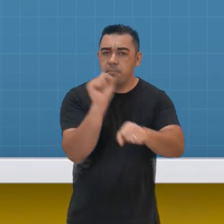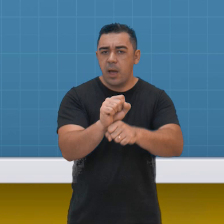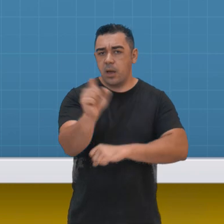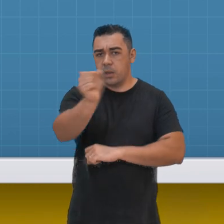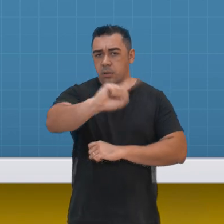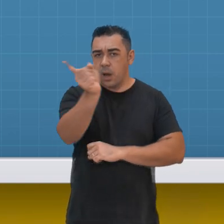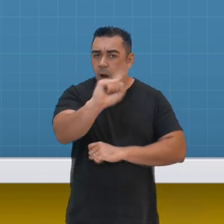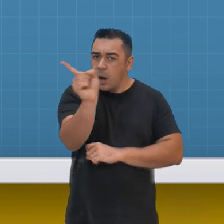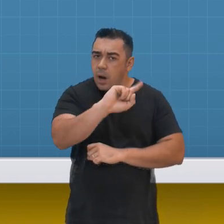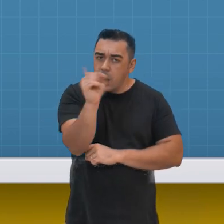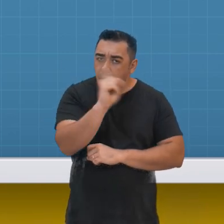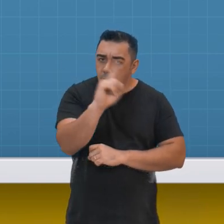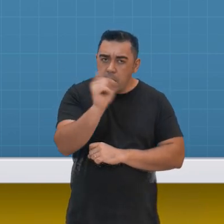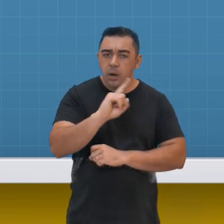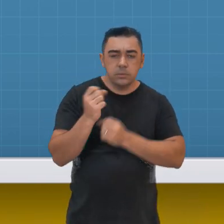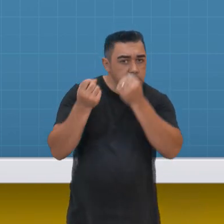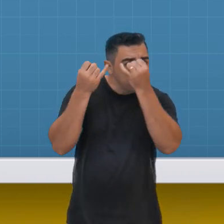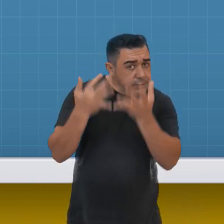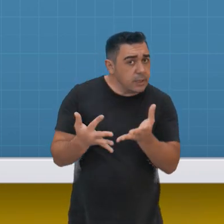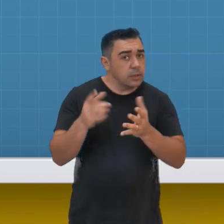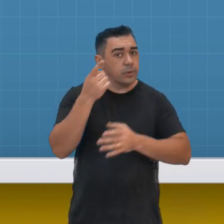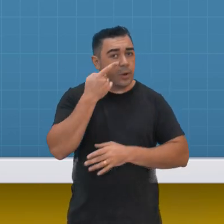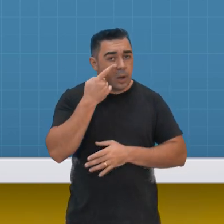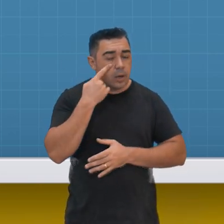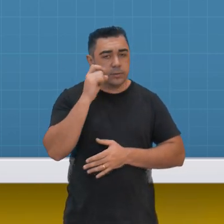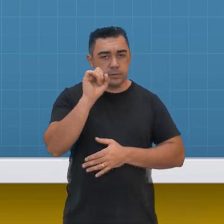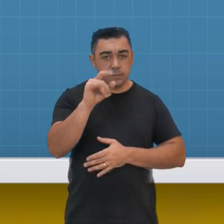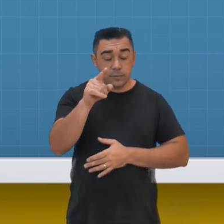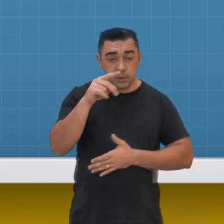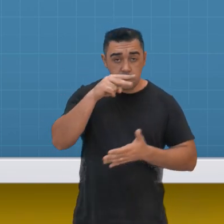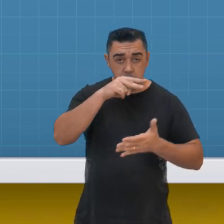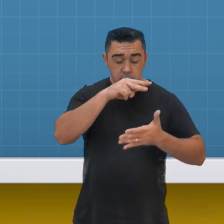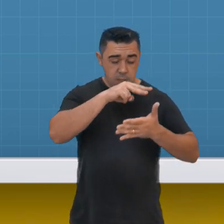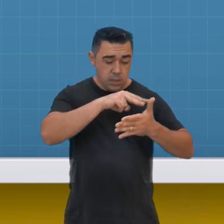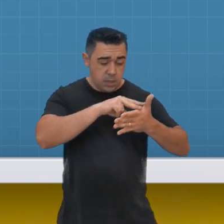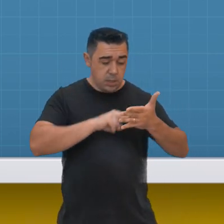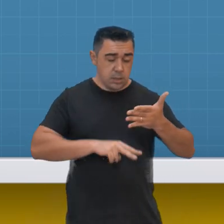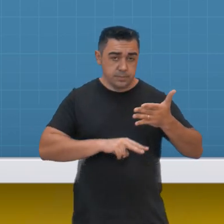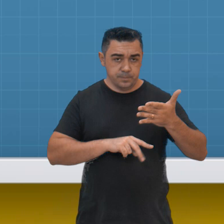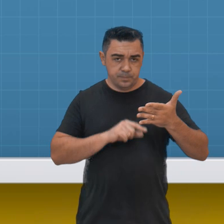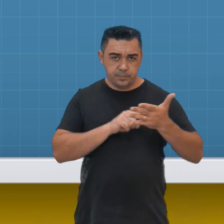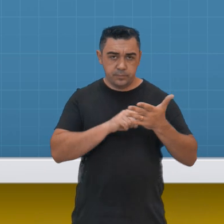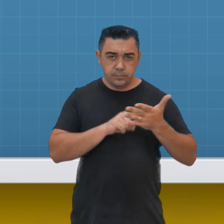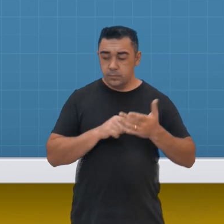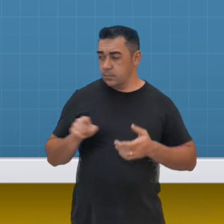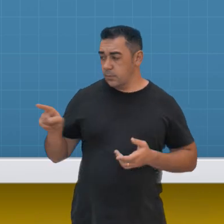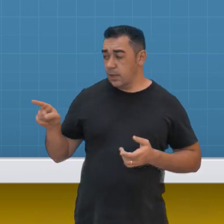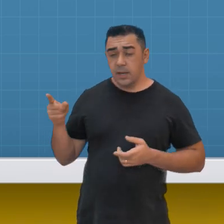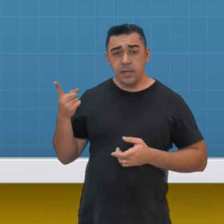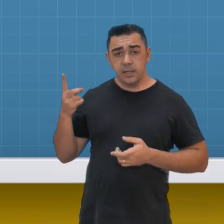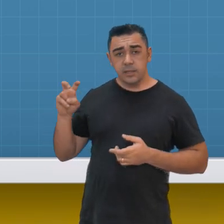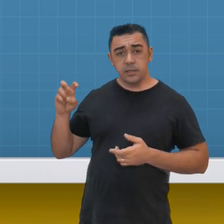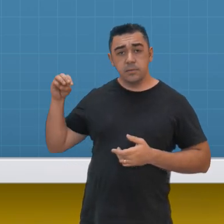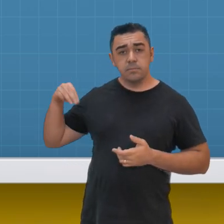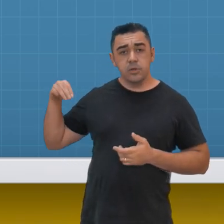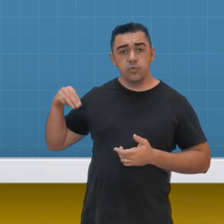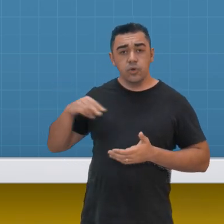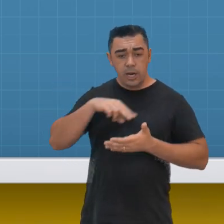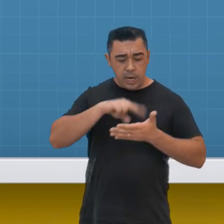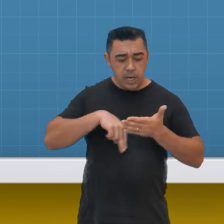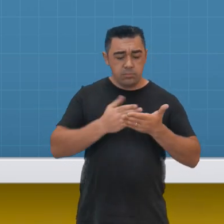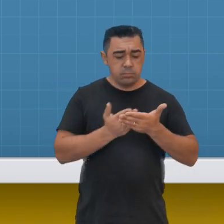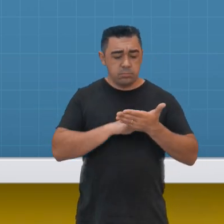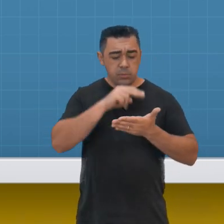isso que a professora Glaucia está falando. A professora Glaucia está dizendo, se o seu colega em 15 minutos lê